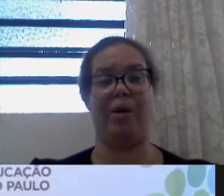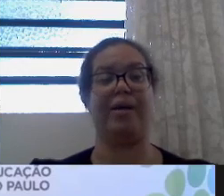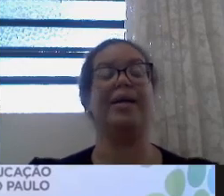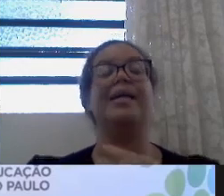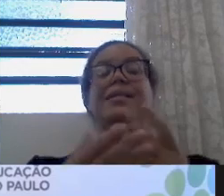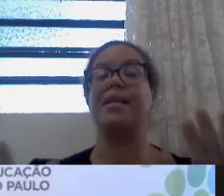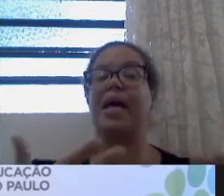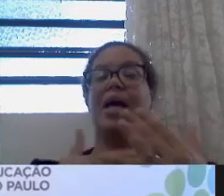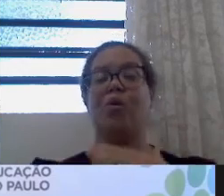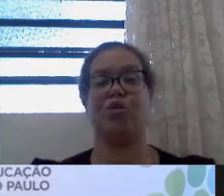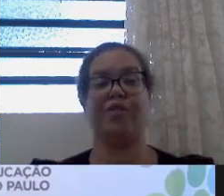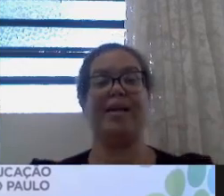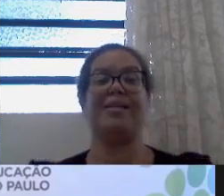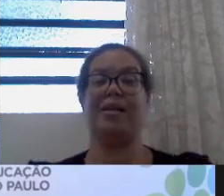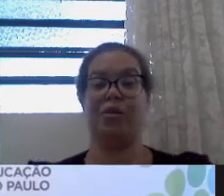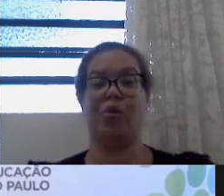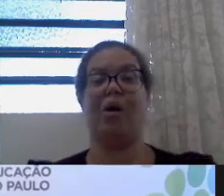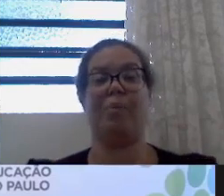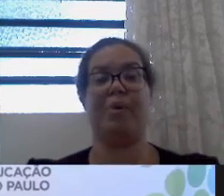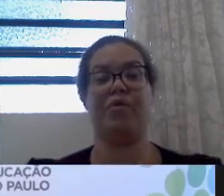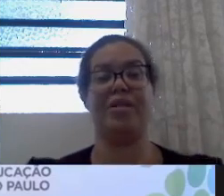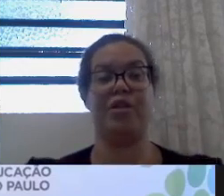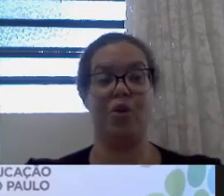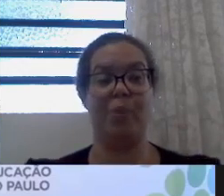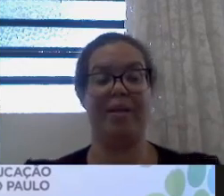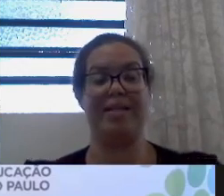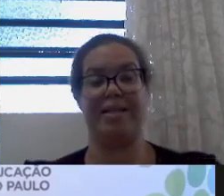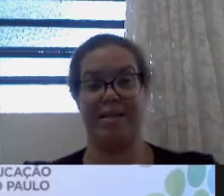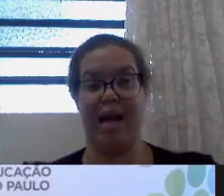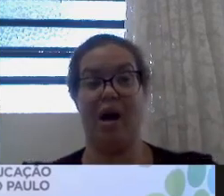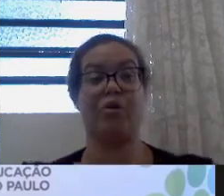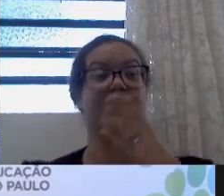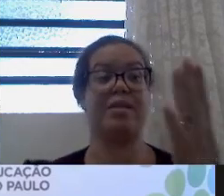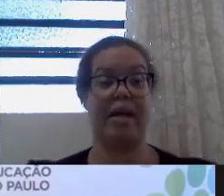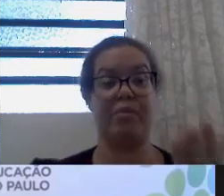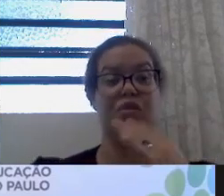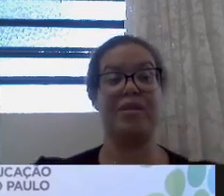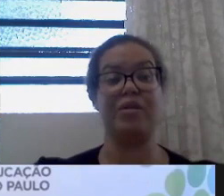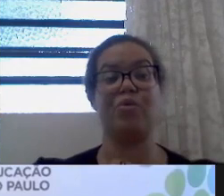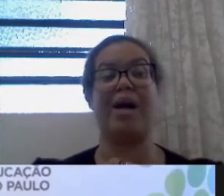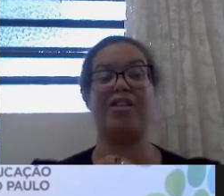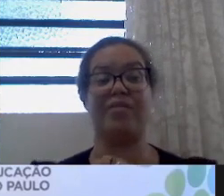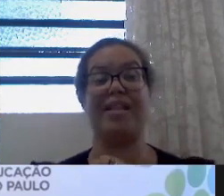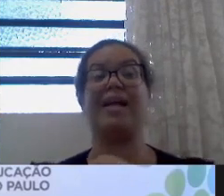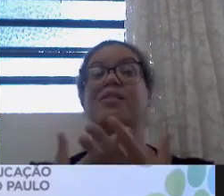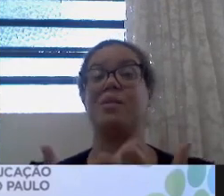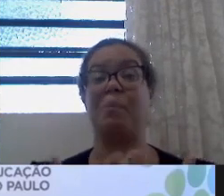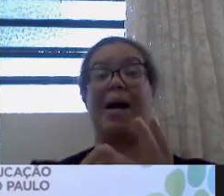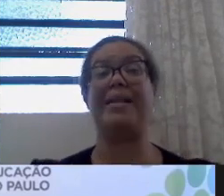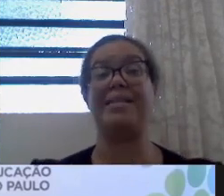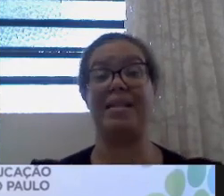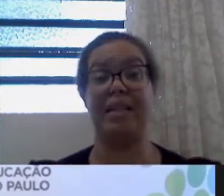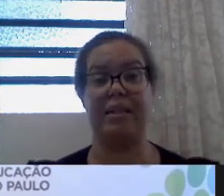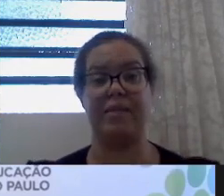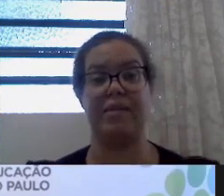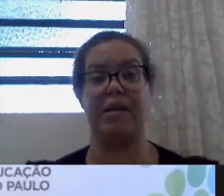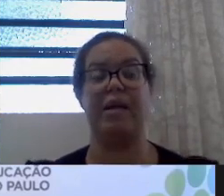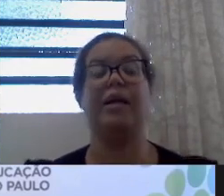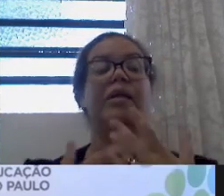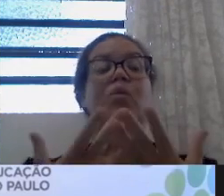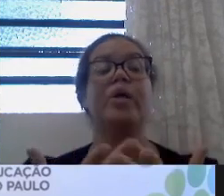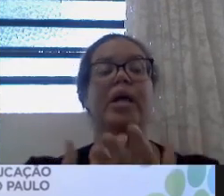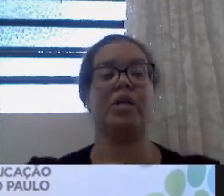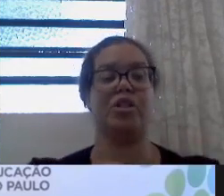uma aula. Se eu estivesse dando aula para vocês no presencial, nós estaríamos fazendo atividades